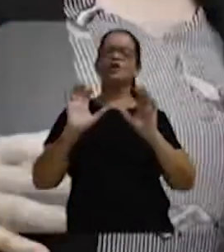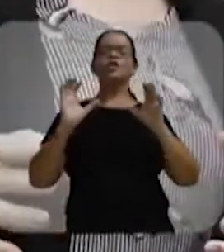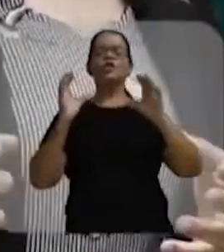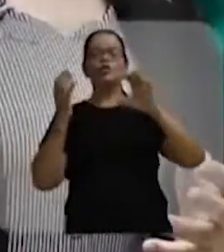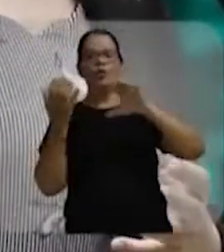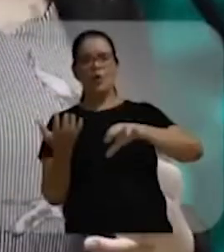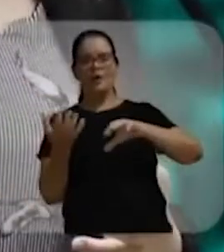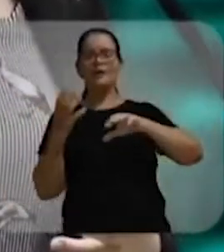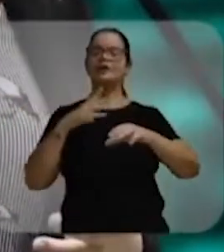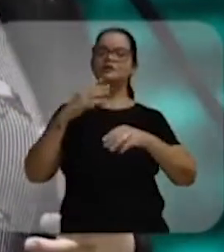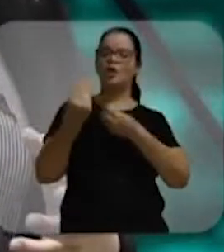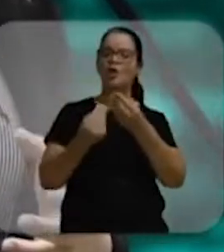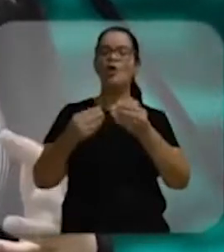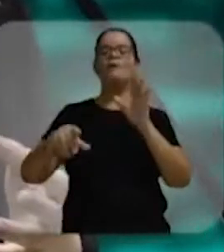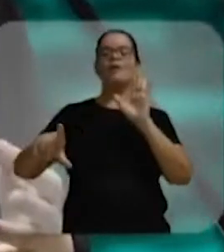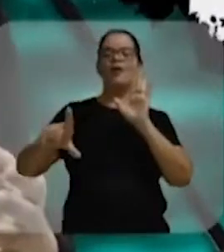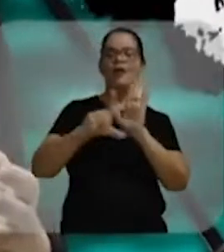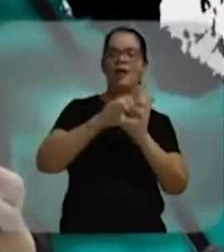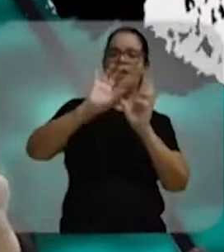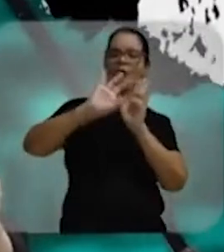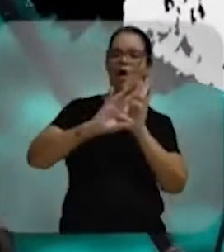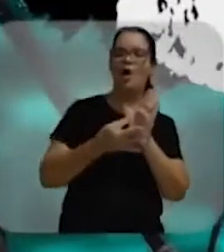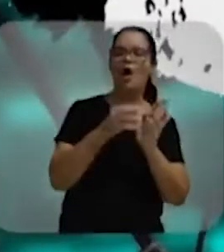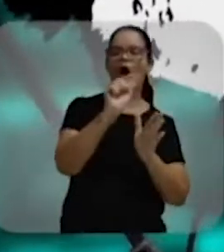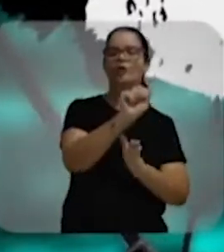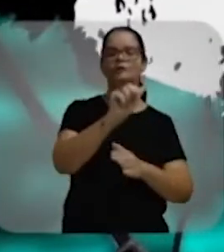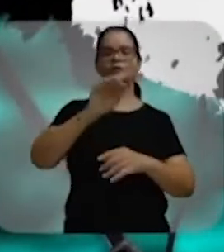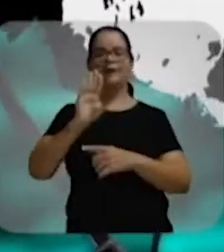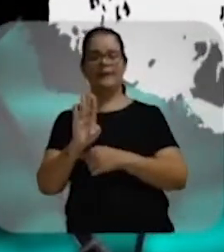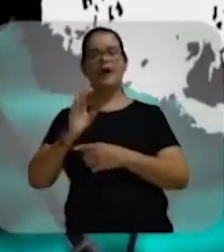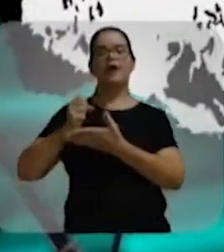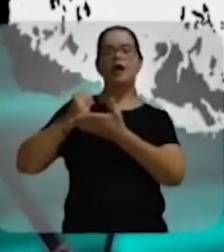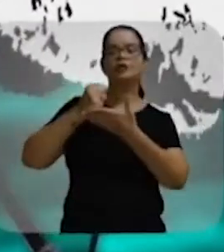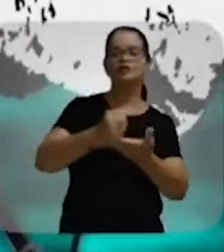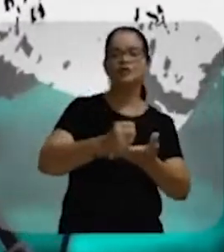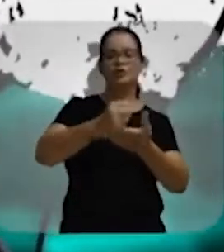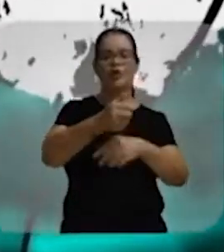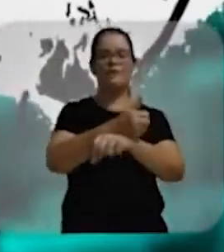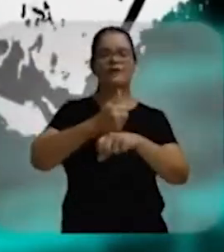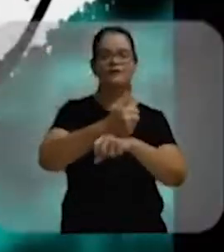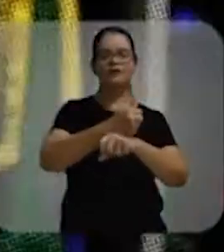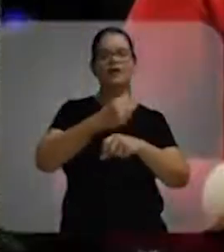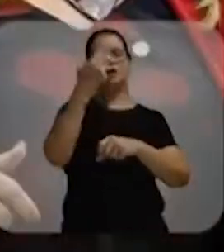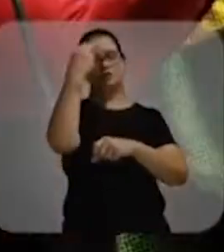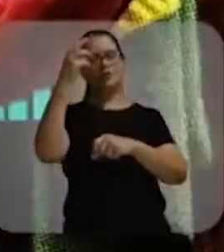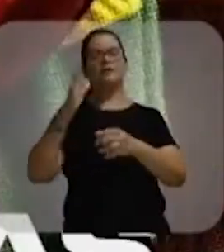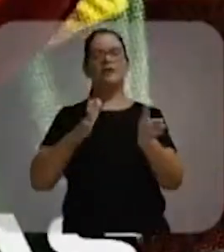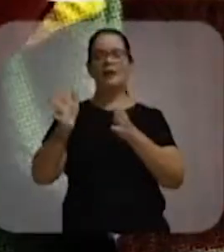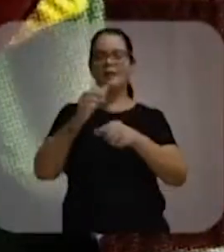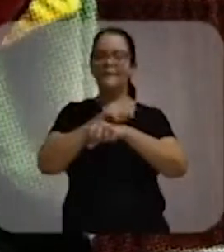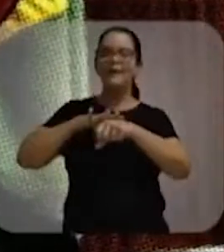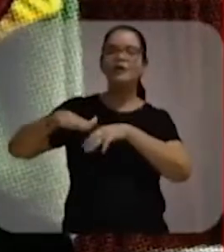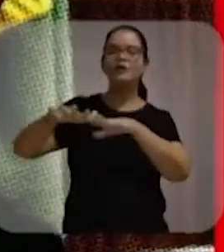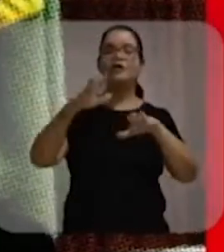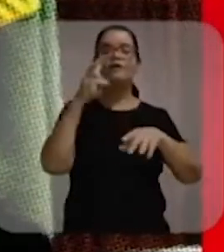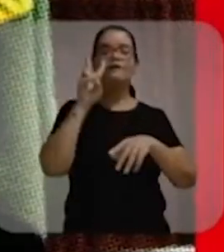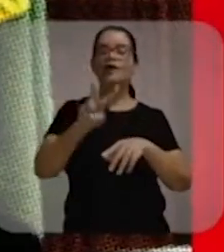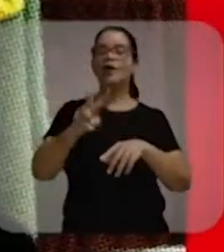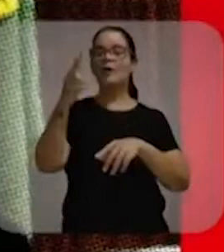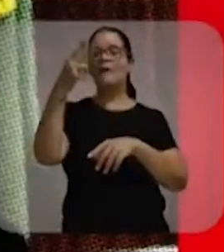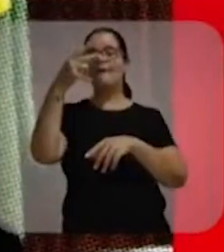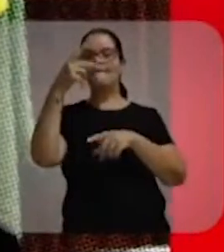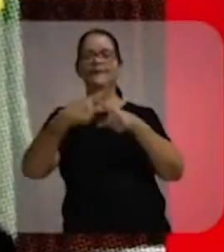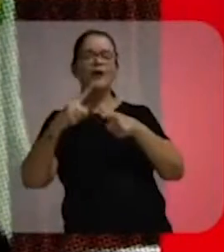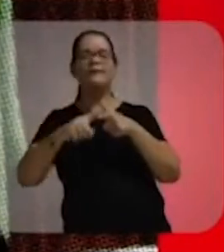como coautora da Lei Aldir Blanc, ajudou os profissionais da cultura durante a pandemia. Enxergando problemas muitas